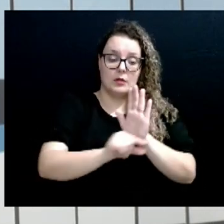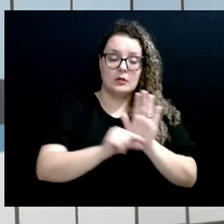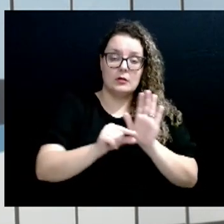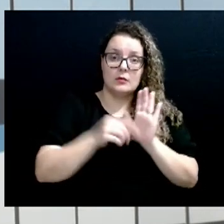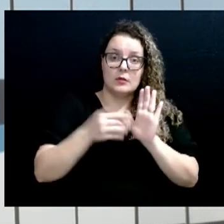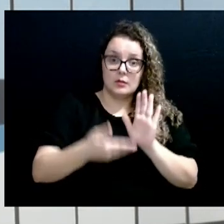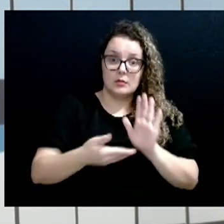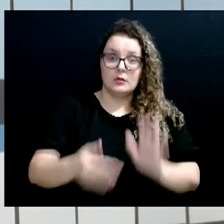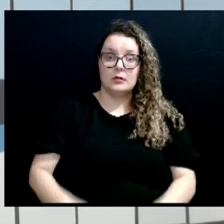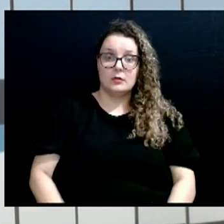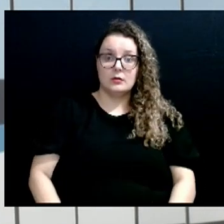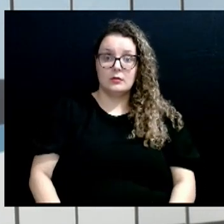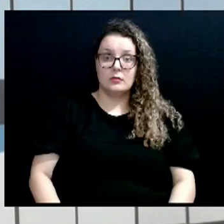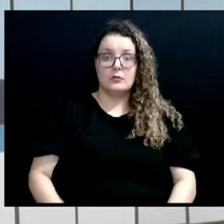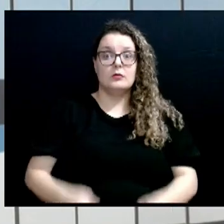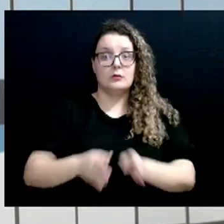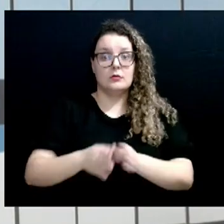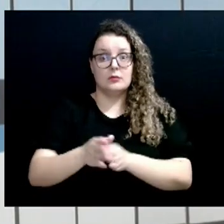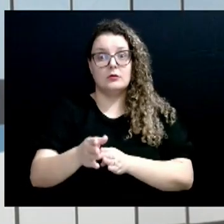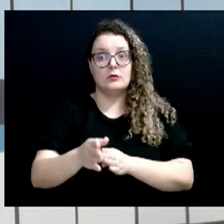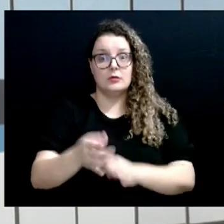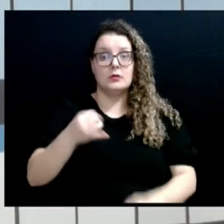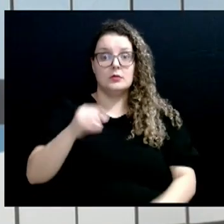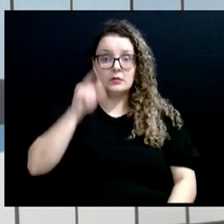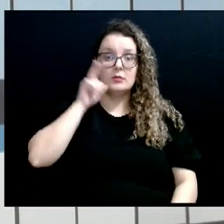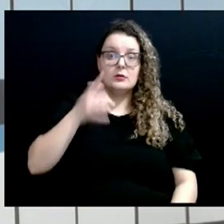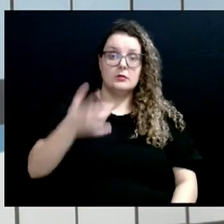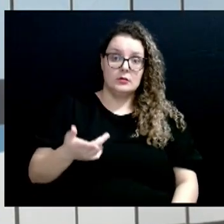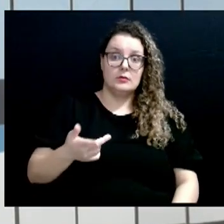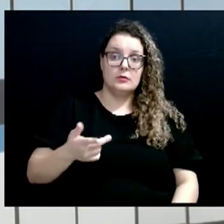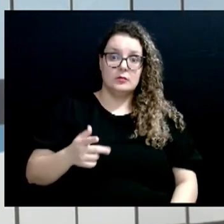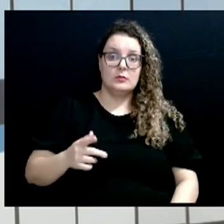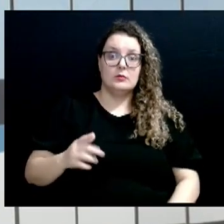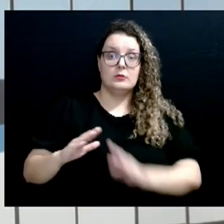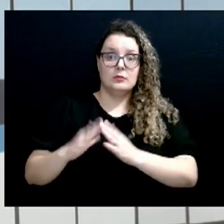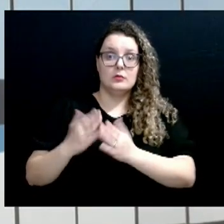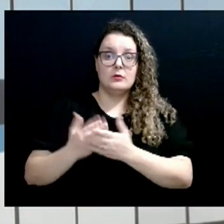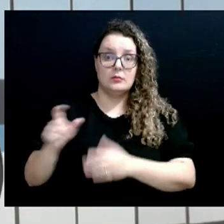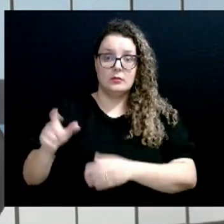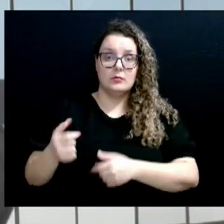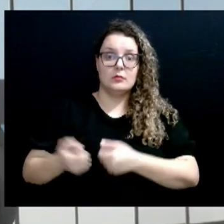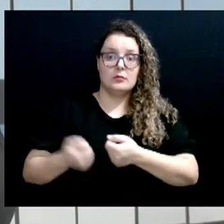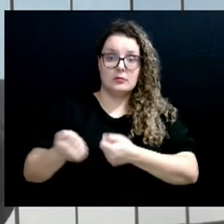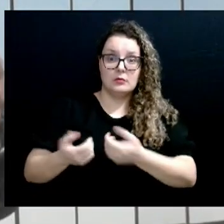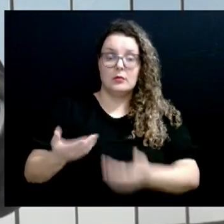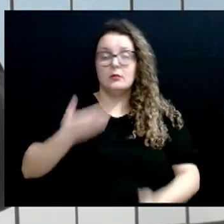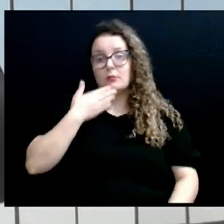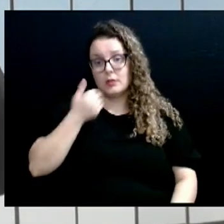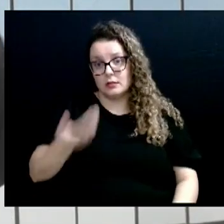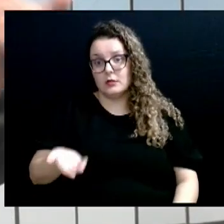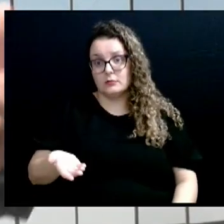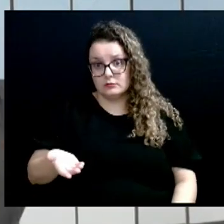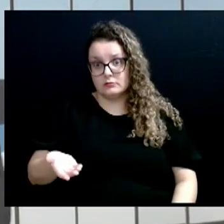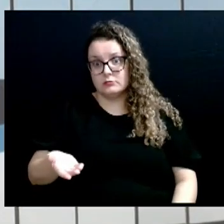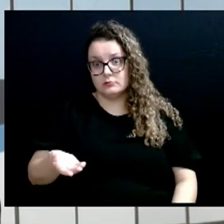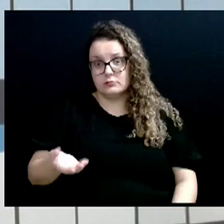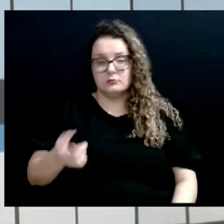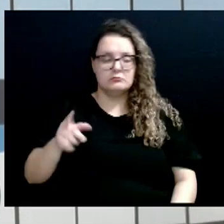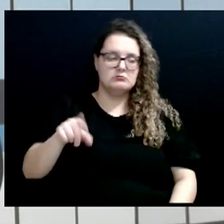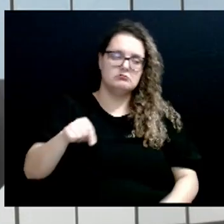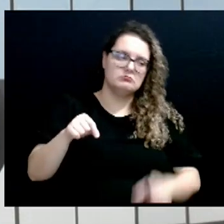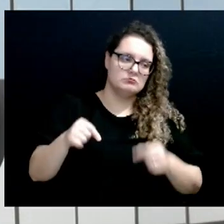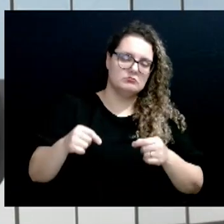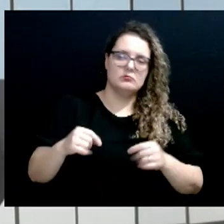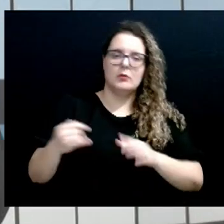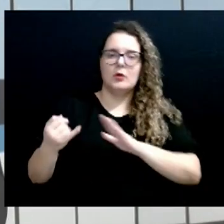essas pessoas, se conseguirem procurar uma autoescola para fazer esse processo, seria melhor. Ou, caso optem por procurar um instrutor,